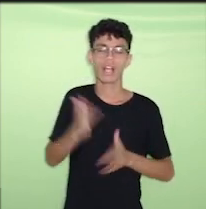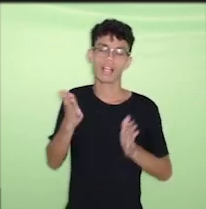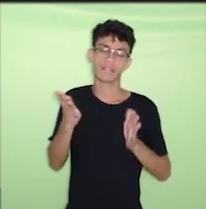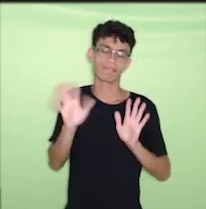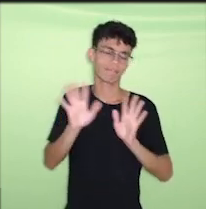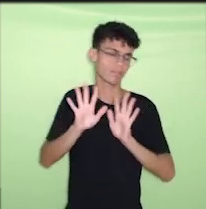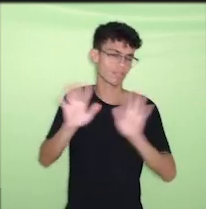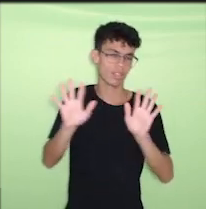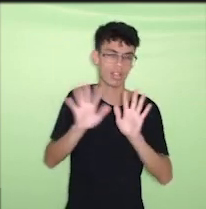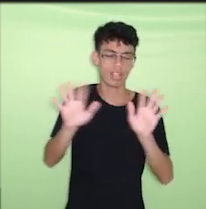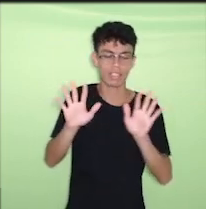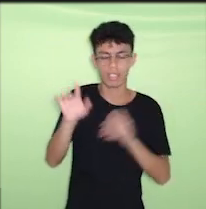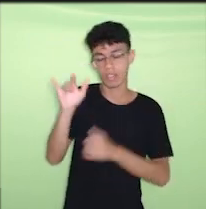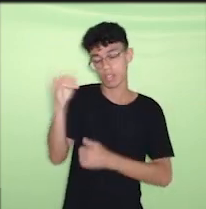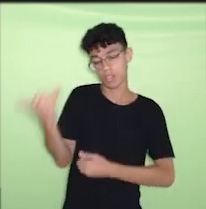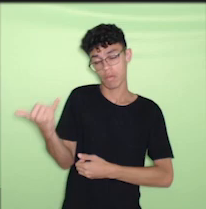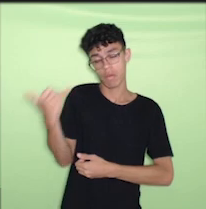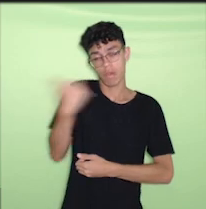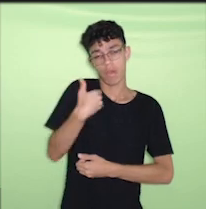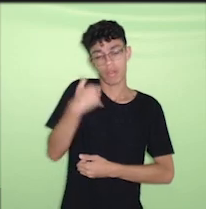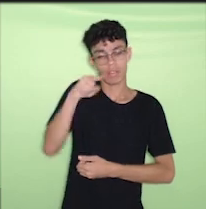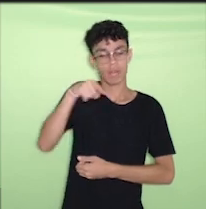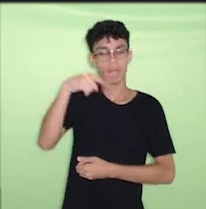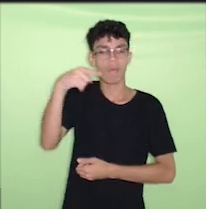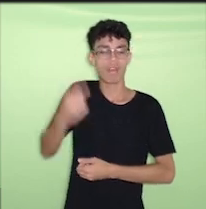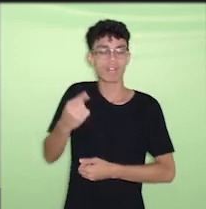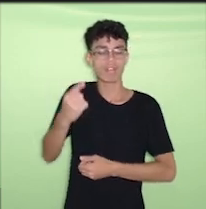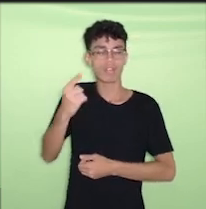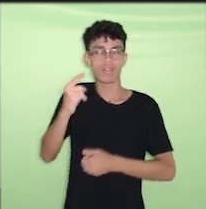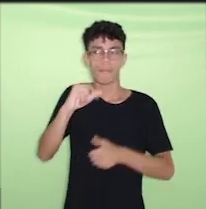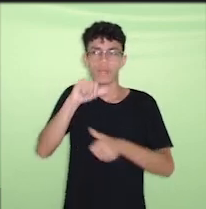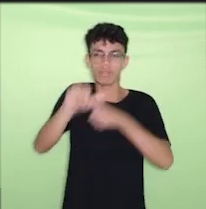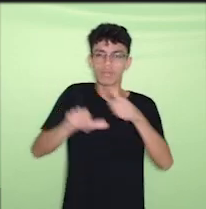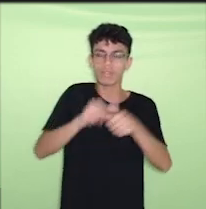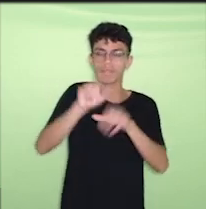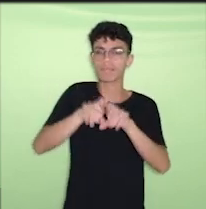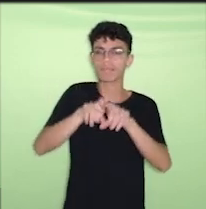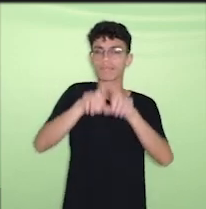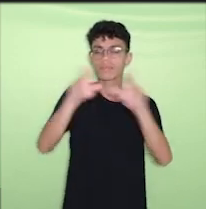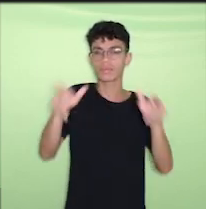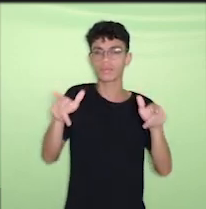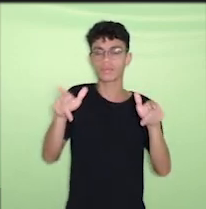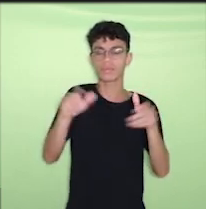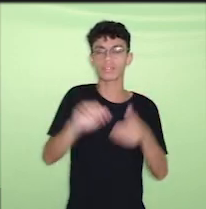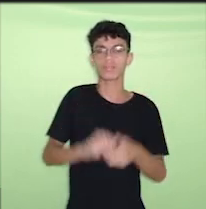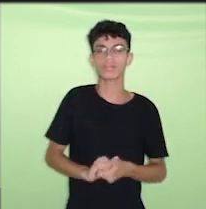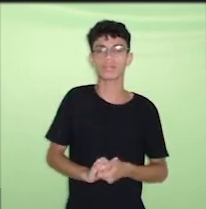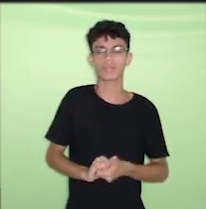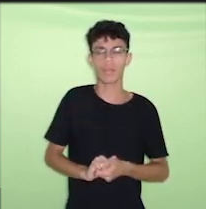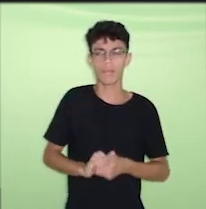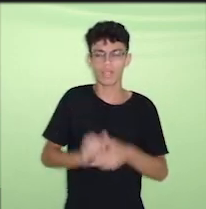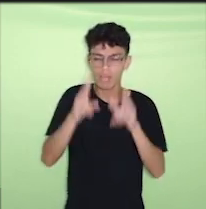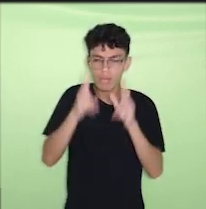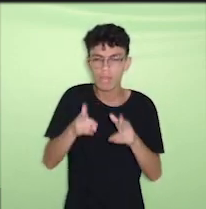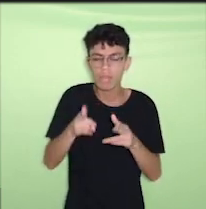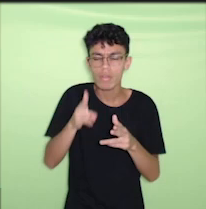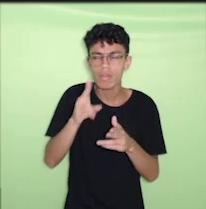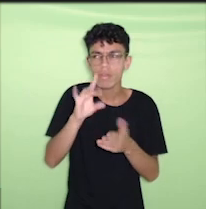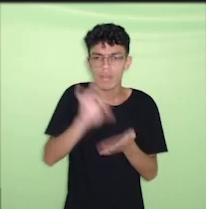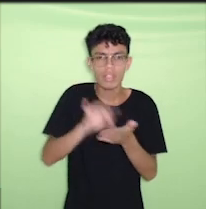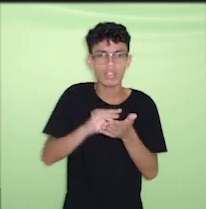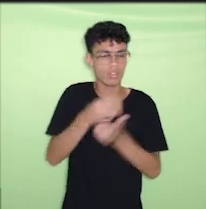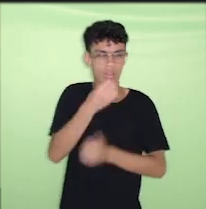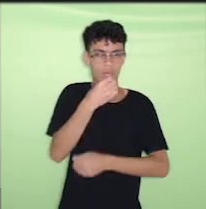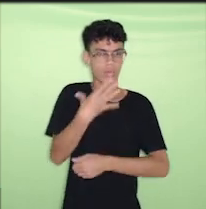Não é bem isso. É que você disse que depois dele tudo ficou diferente. Mas foi assim mesmo. E não é